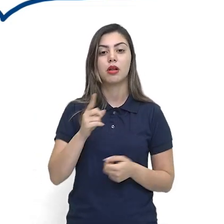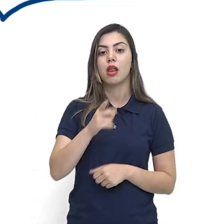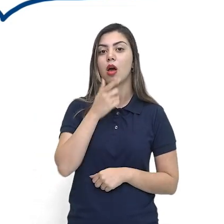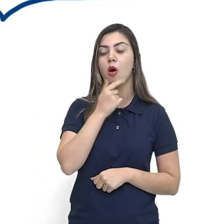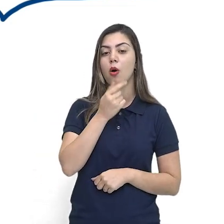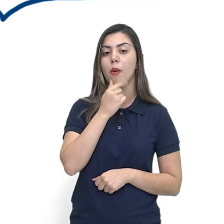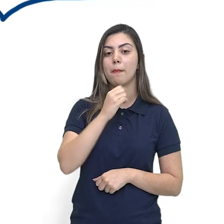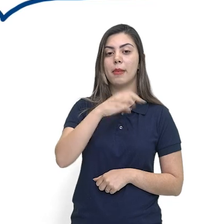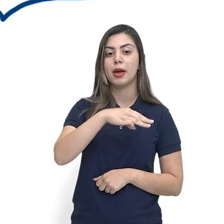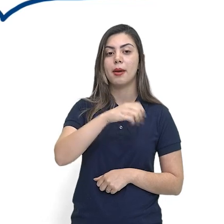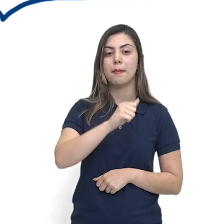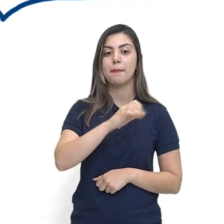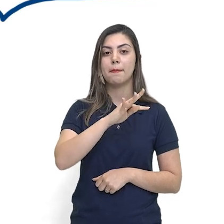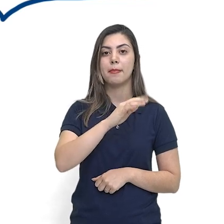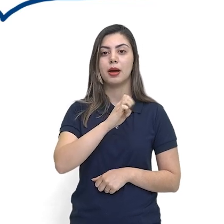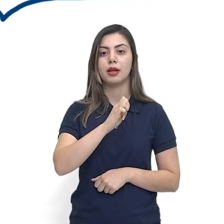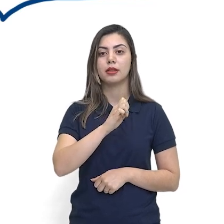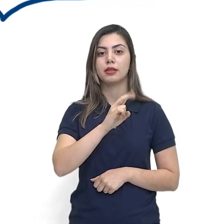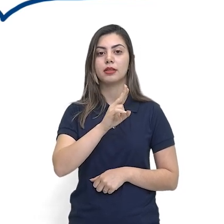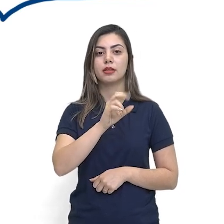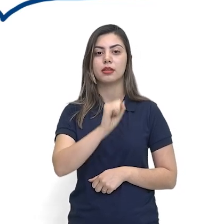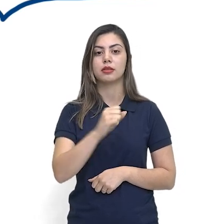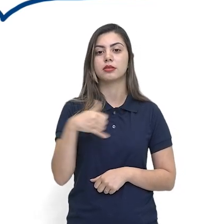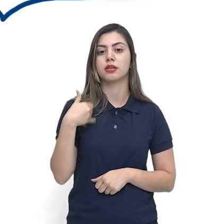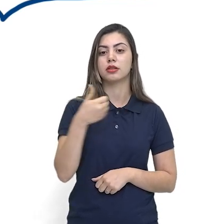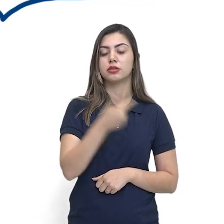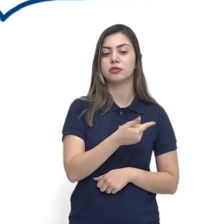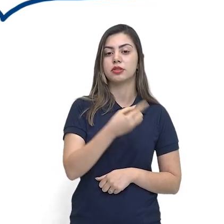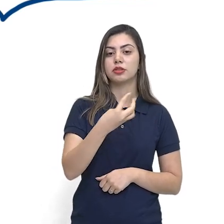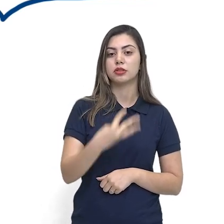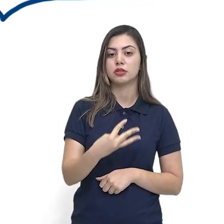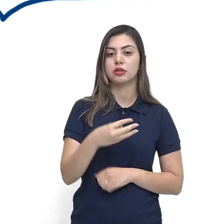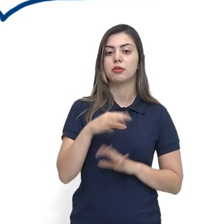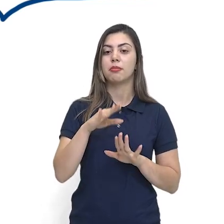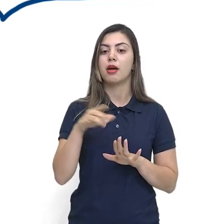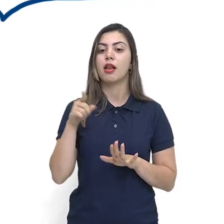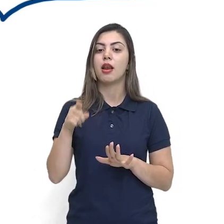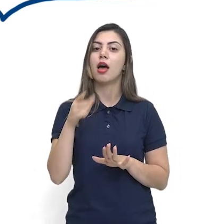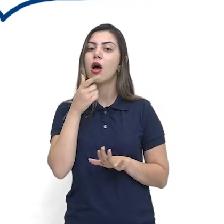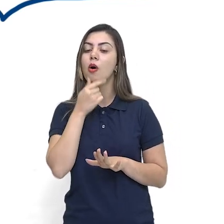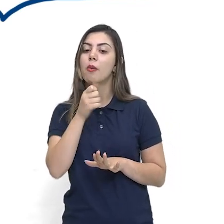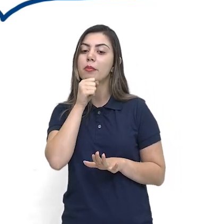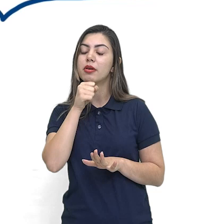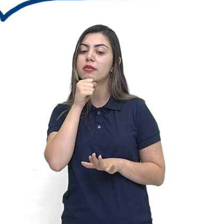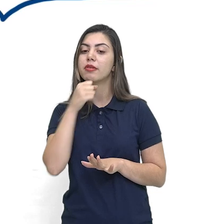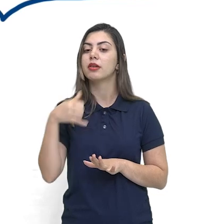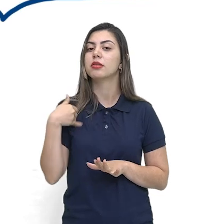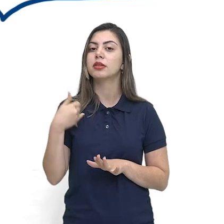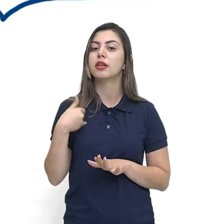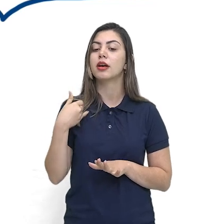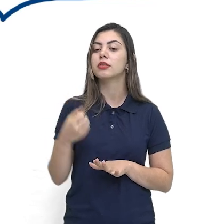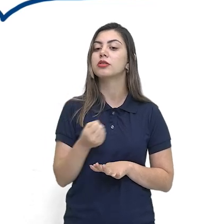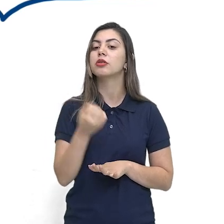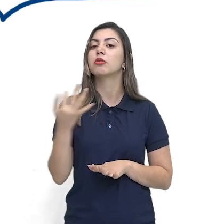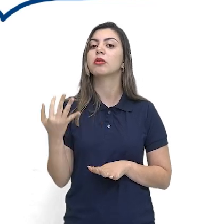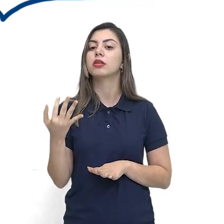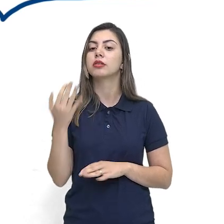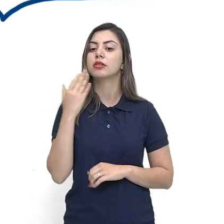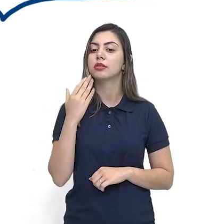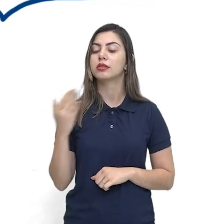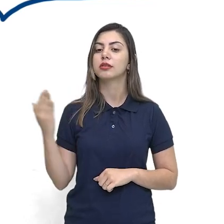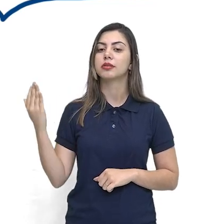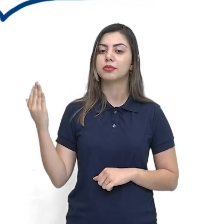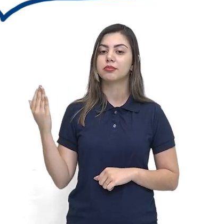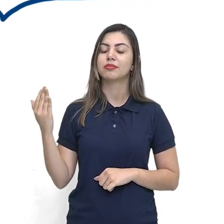Mateus, né, 23 anos, e a idade do avô, somando 23 mais 23 com mais 23 com mais